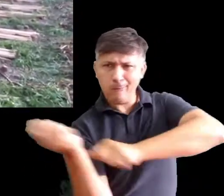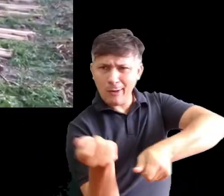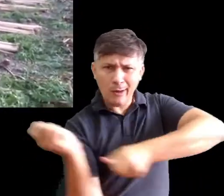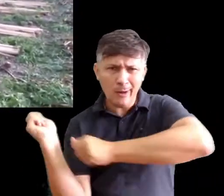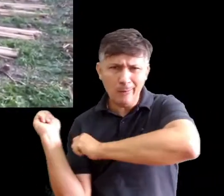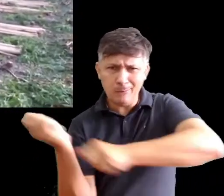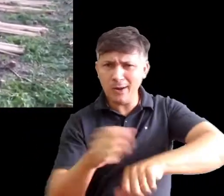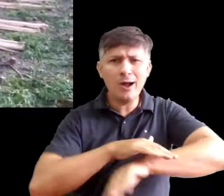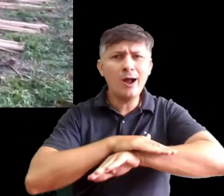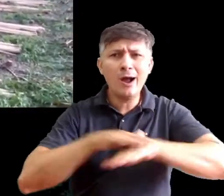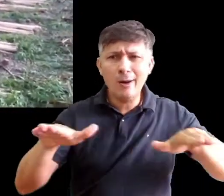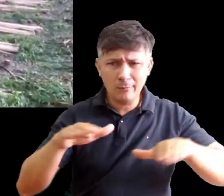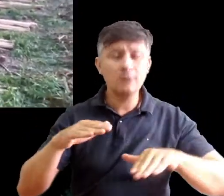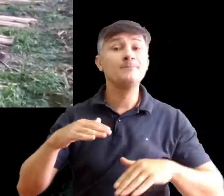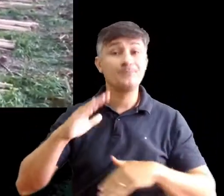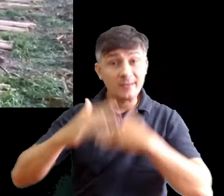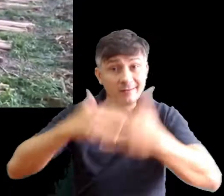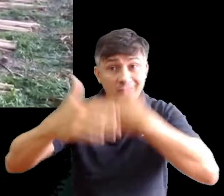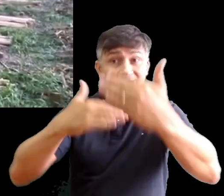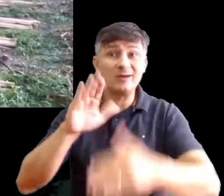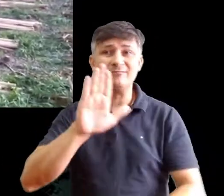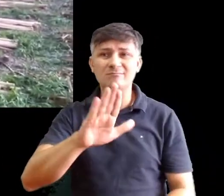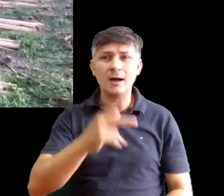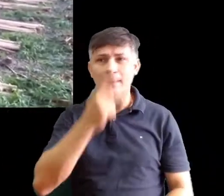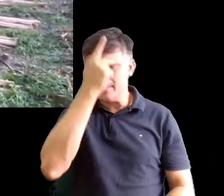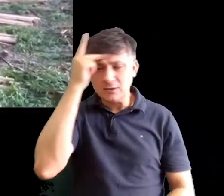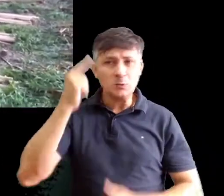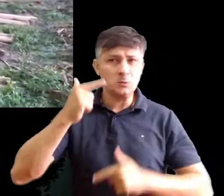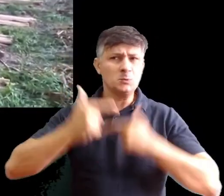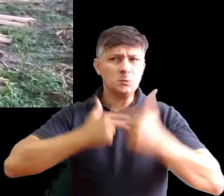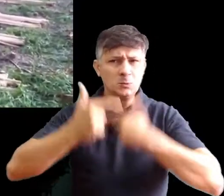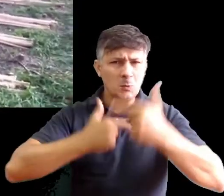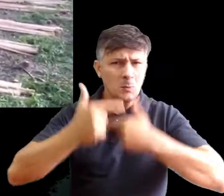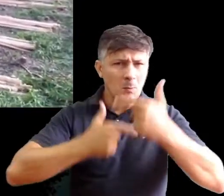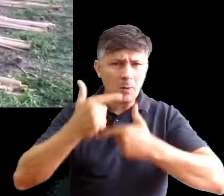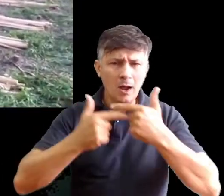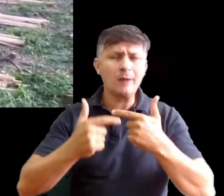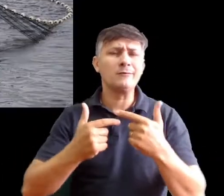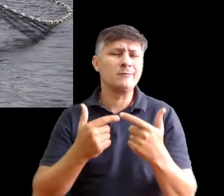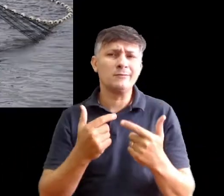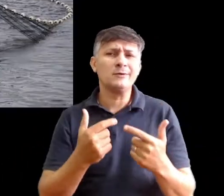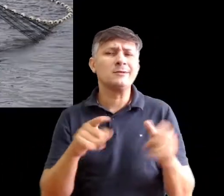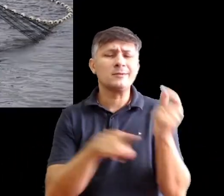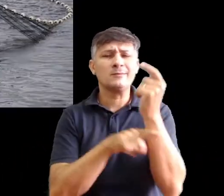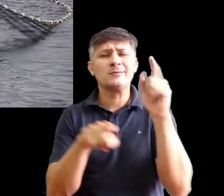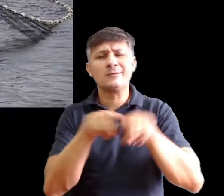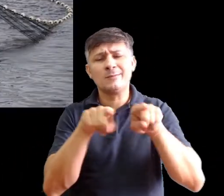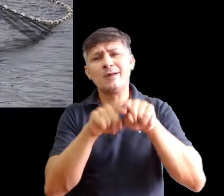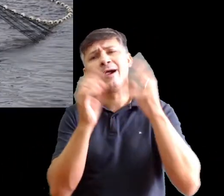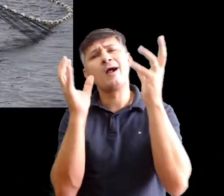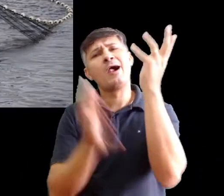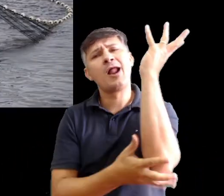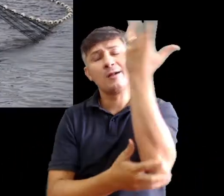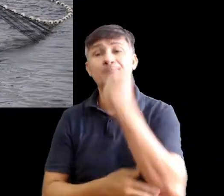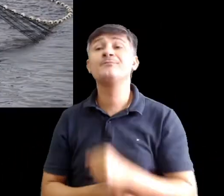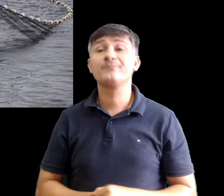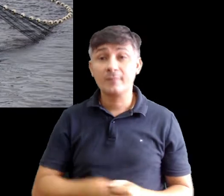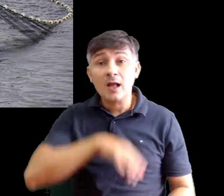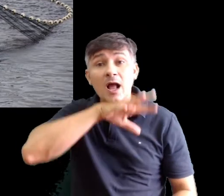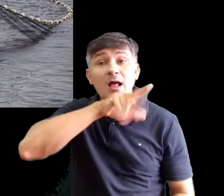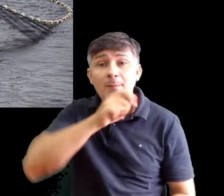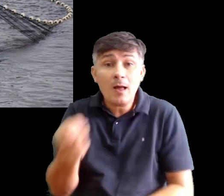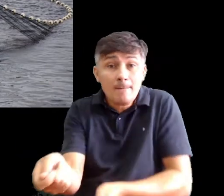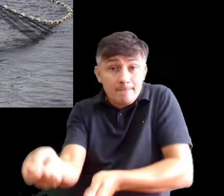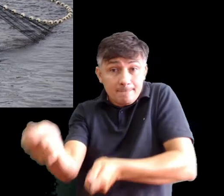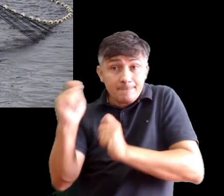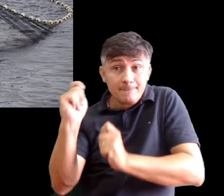econômico, por outro, esgota rapidamente os recursos naturais. O extrativismo animal, como a